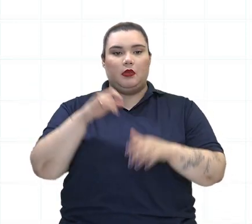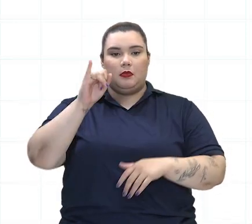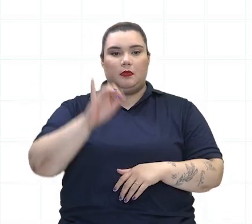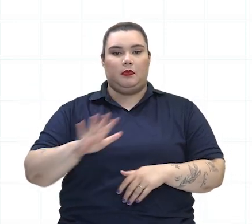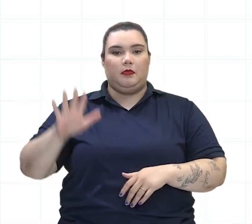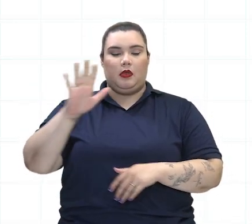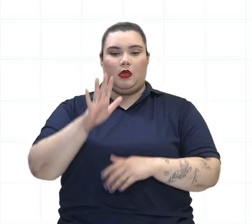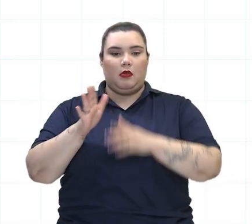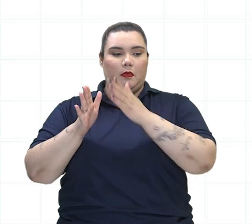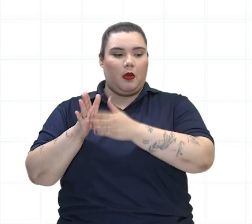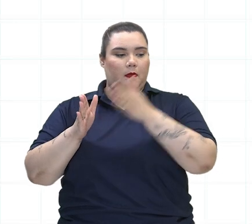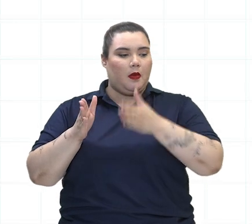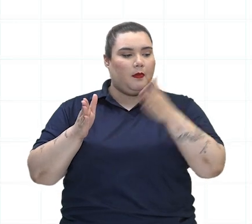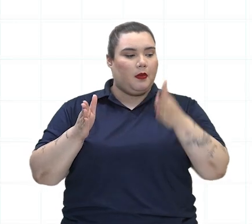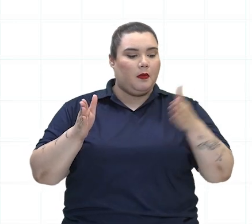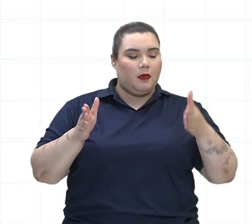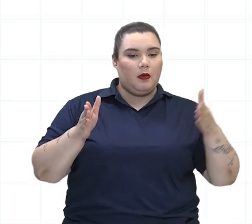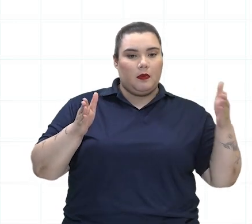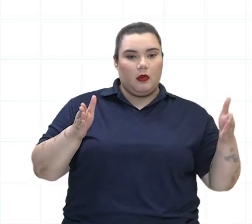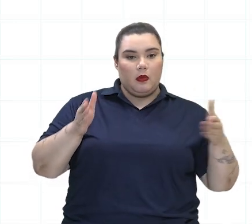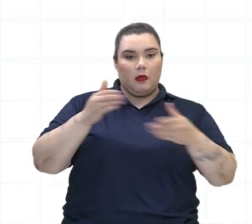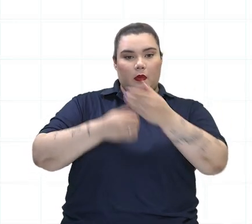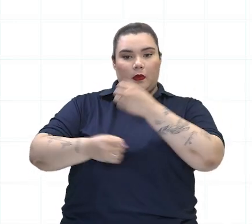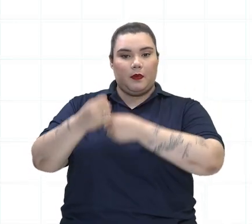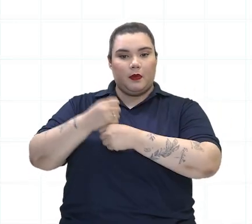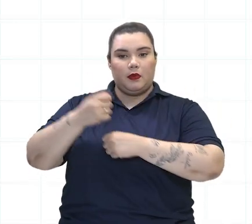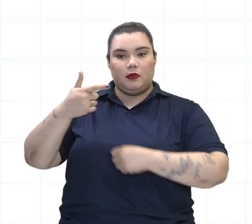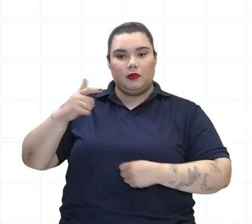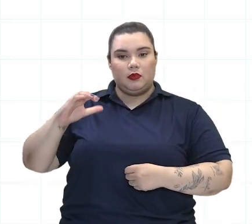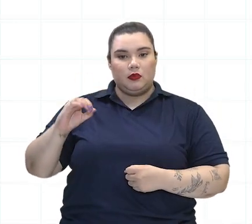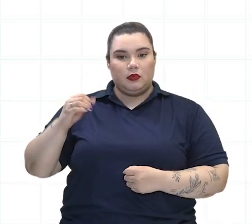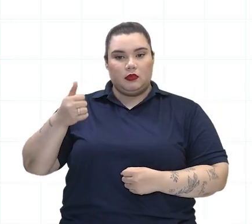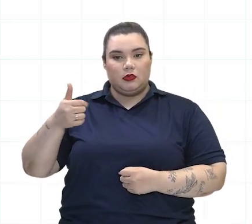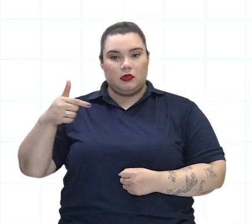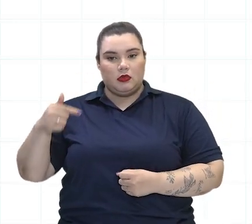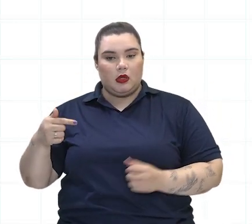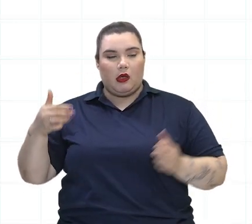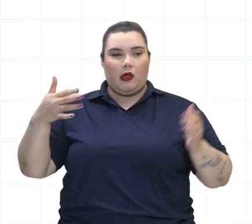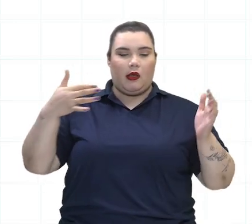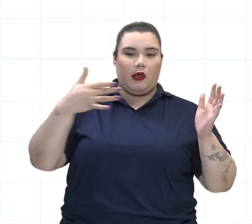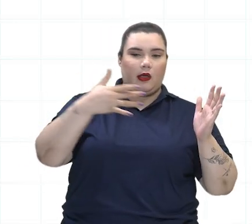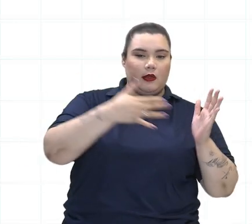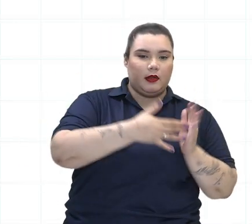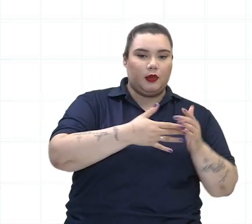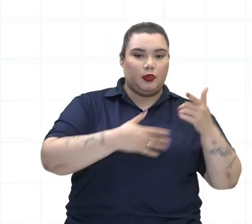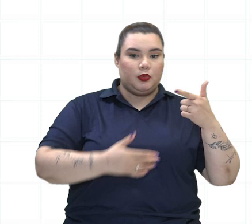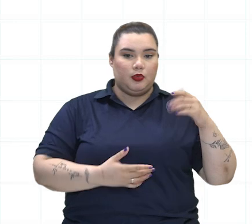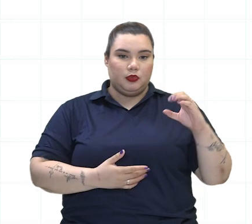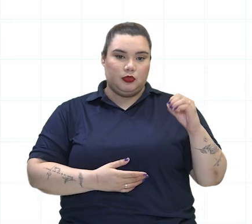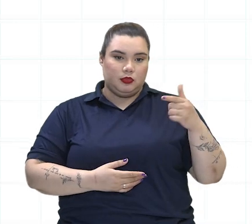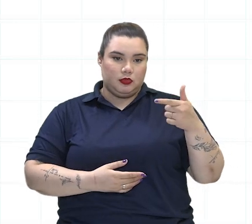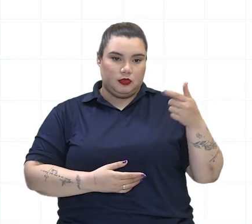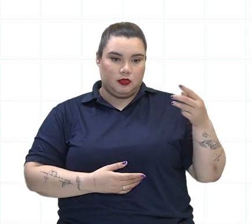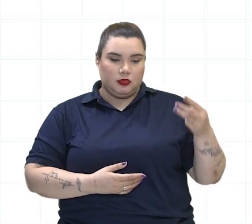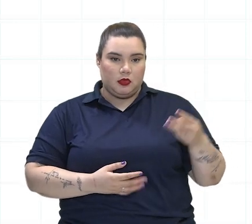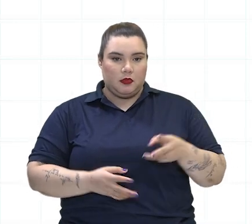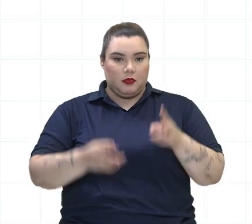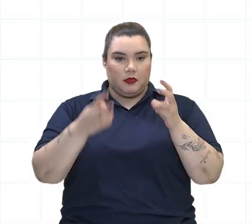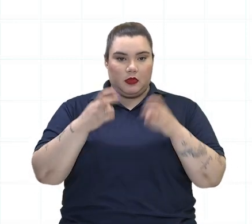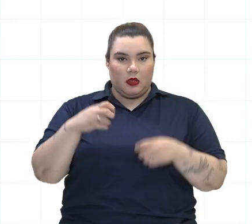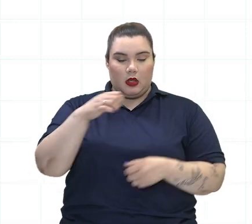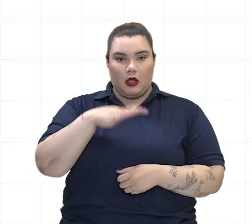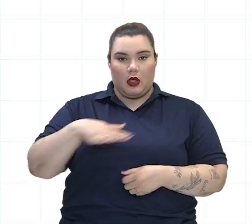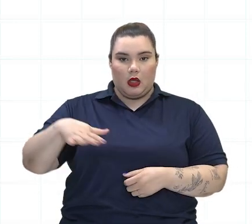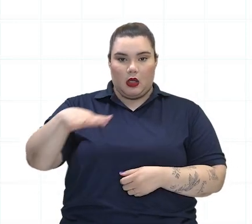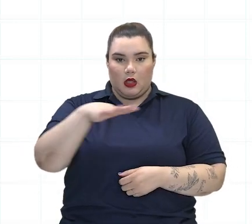uma linha do tempo, que mostra desde 2017 a 2023 a evolução. Então a gente repara que essa área que